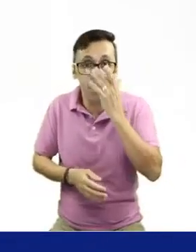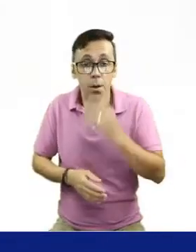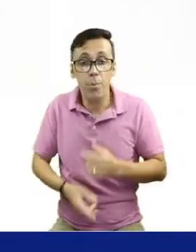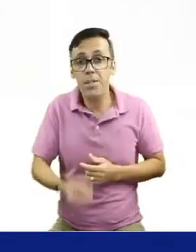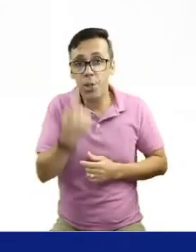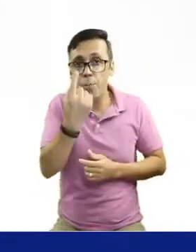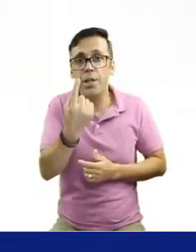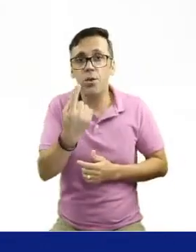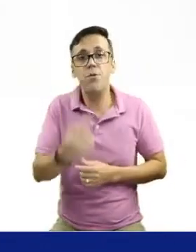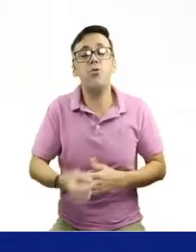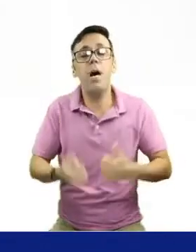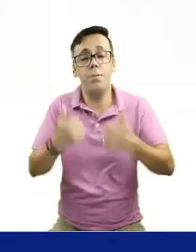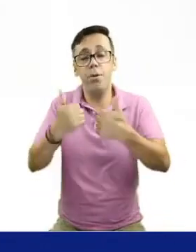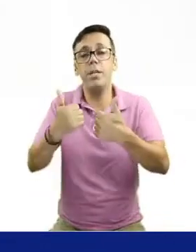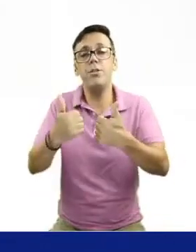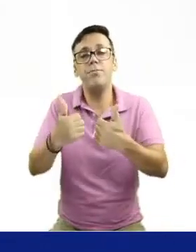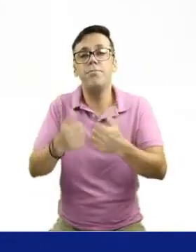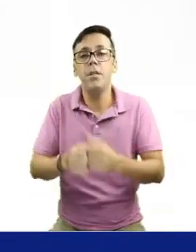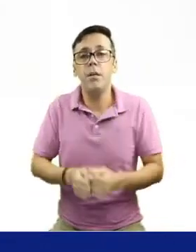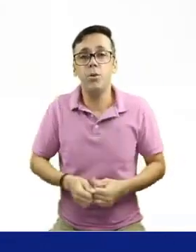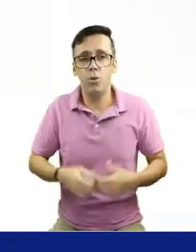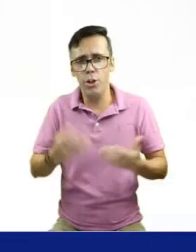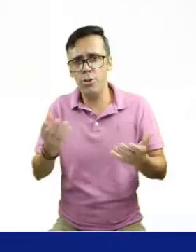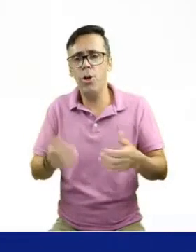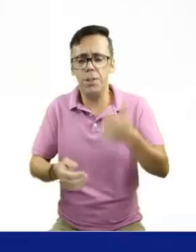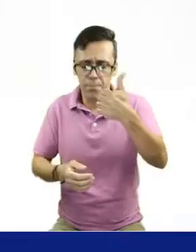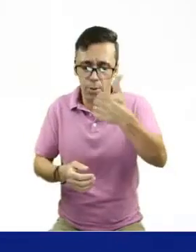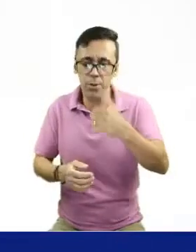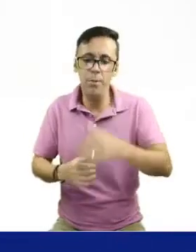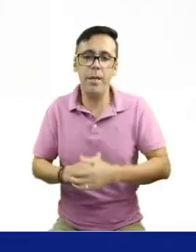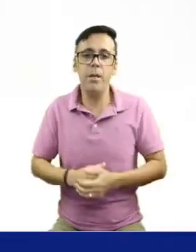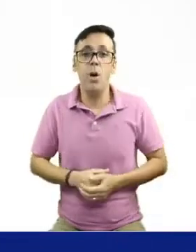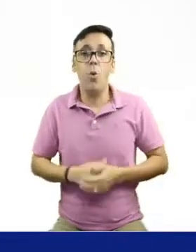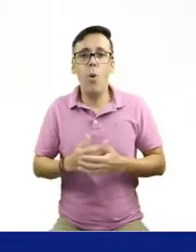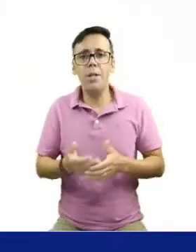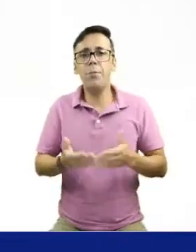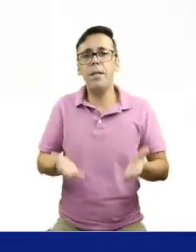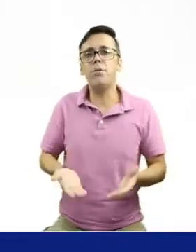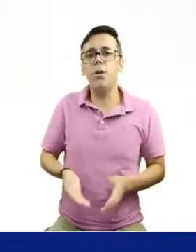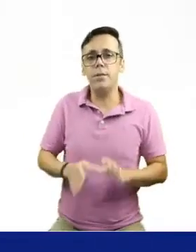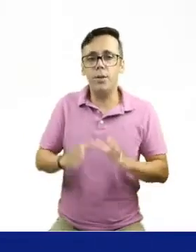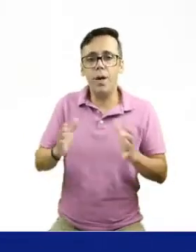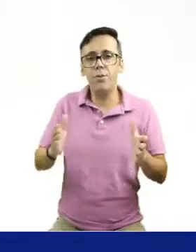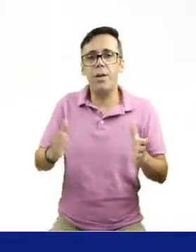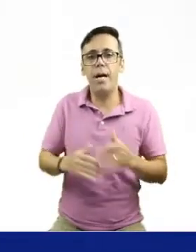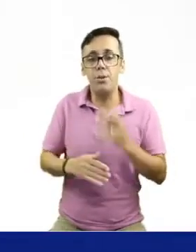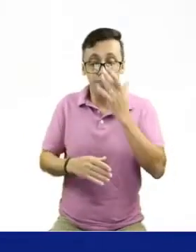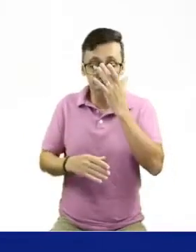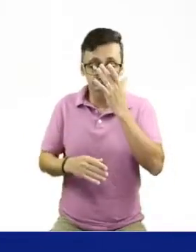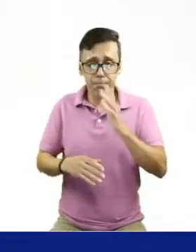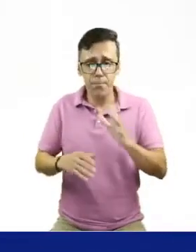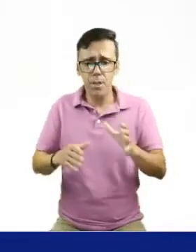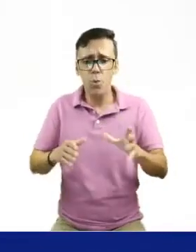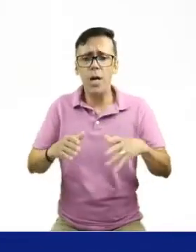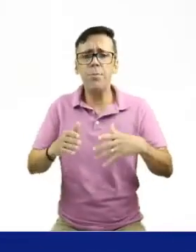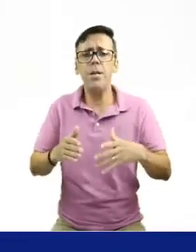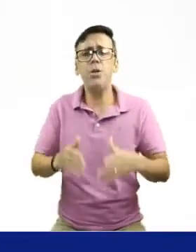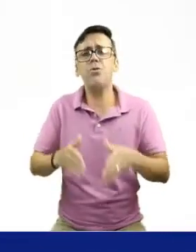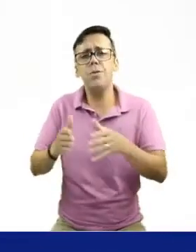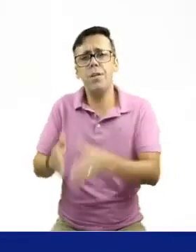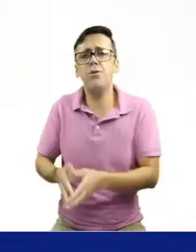e pode ser um plantão de 24 pode dois de 12 pode também 4 plantões na quatro horas